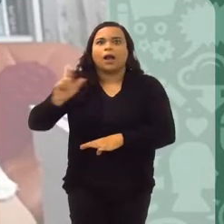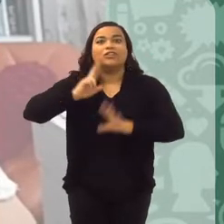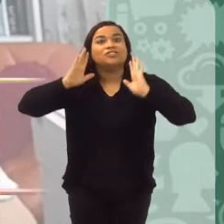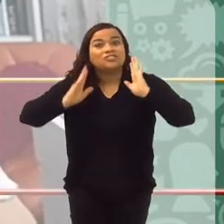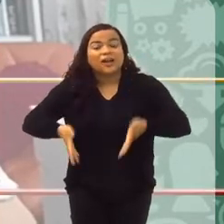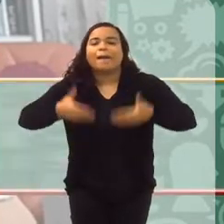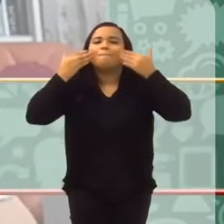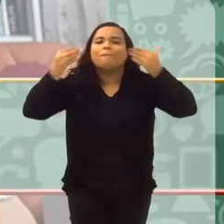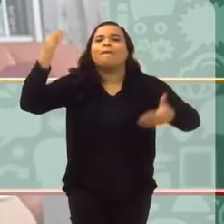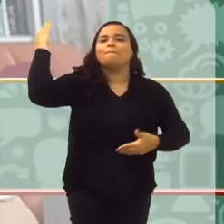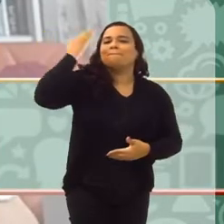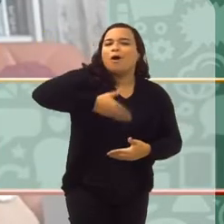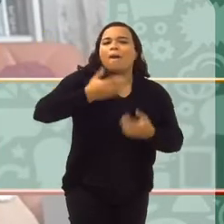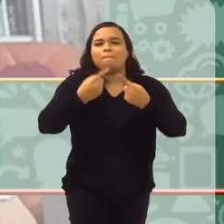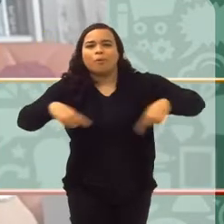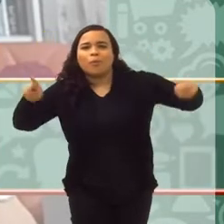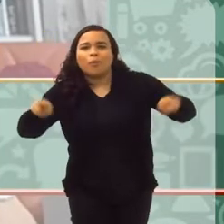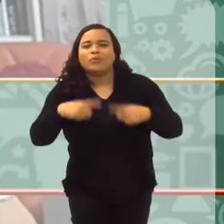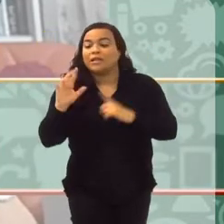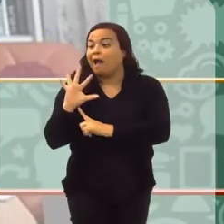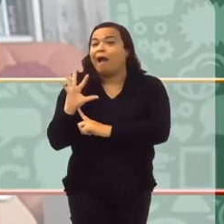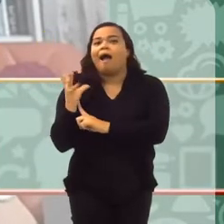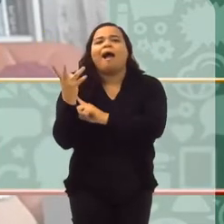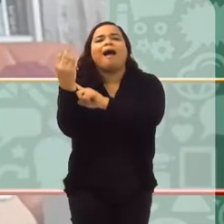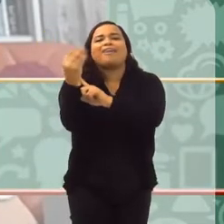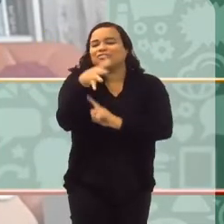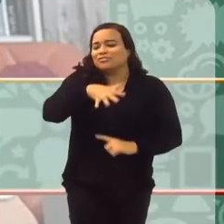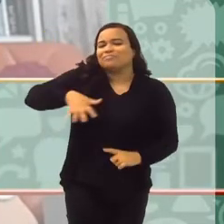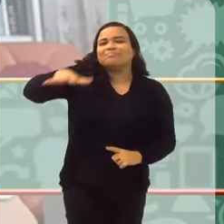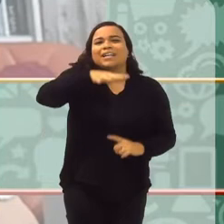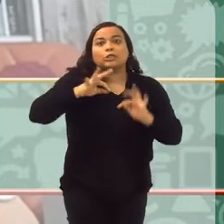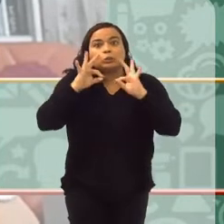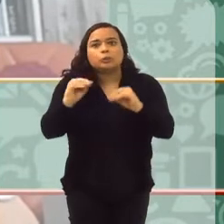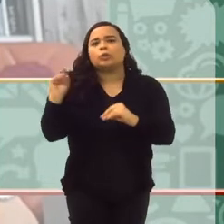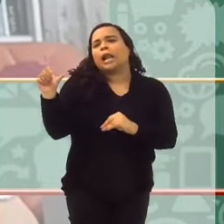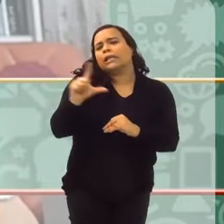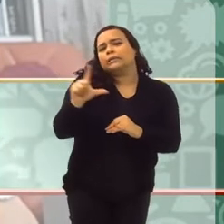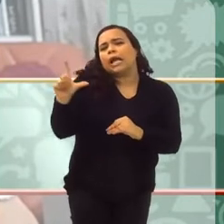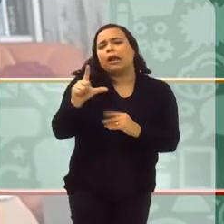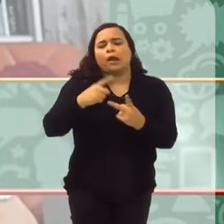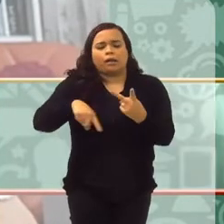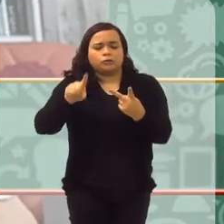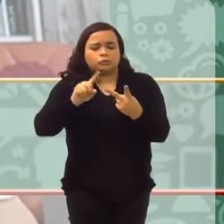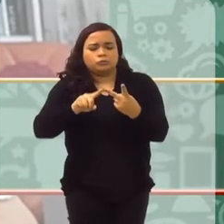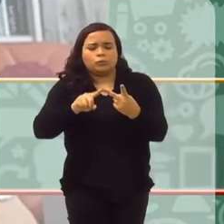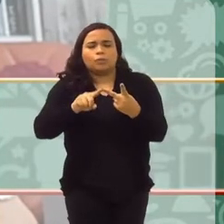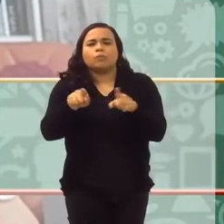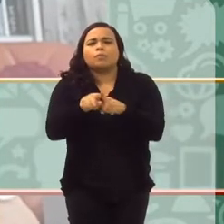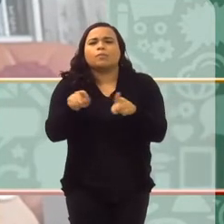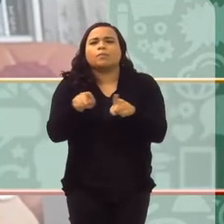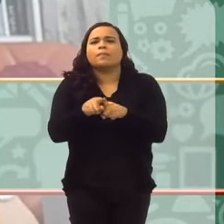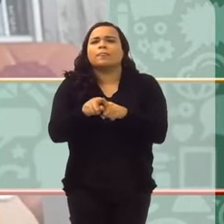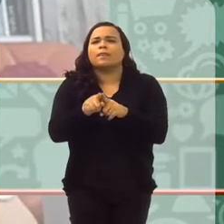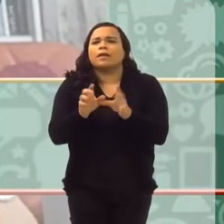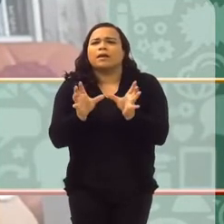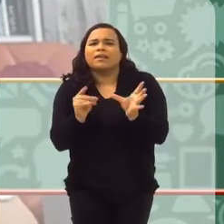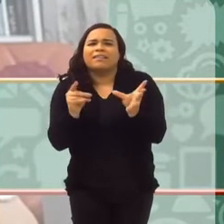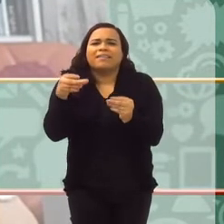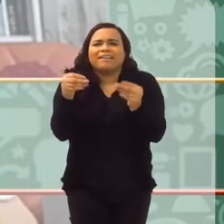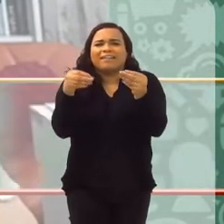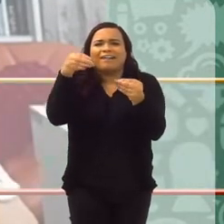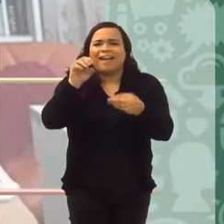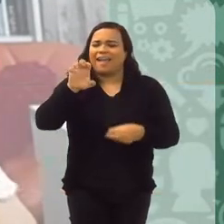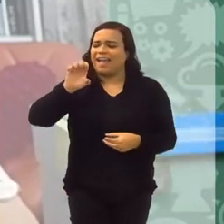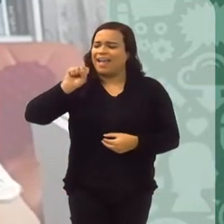a música, a arte de uma maneira geral, tanto a literatura quanto a escultura,